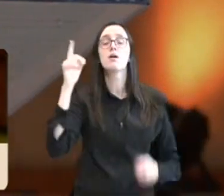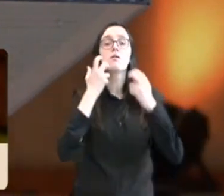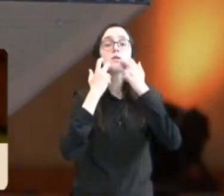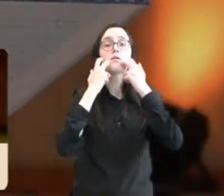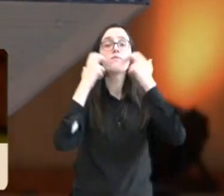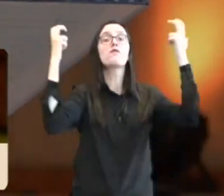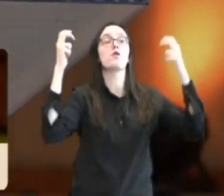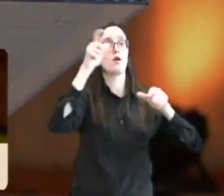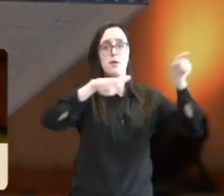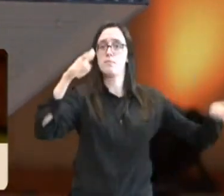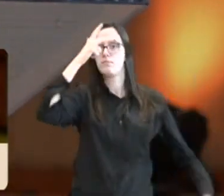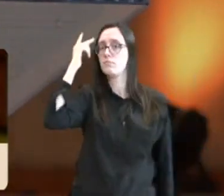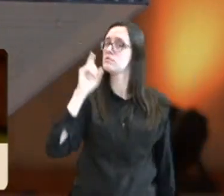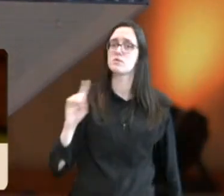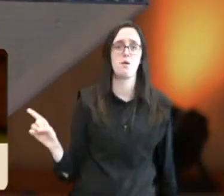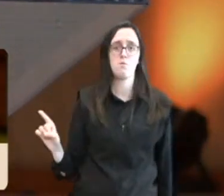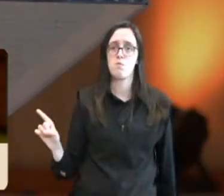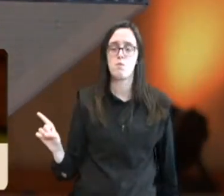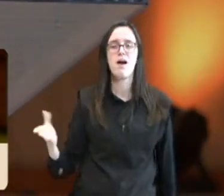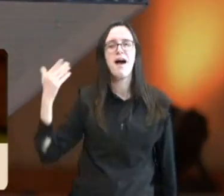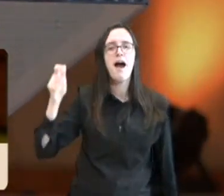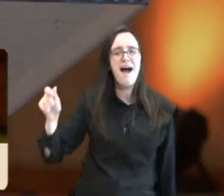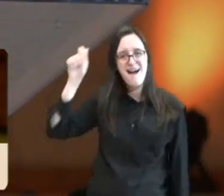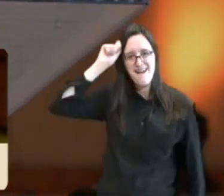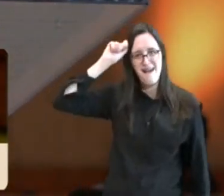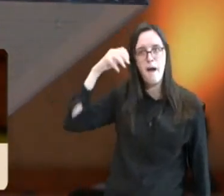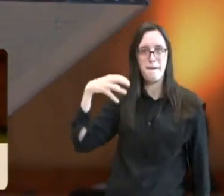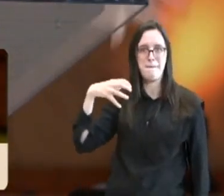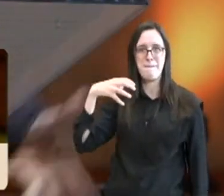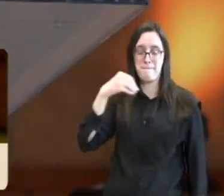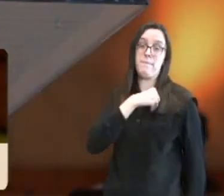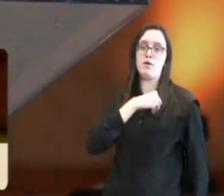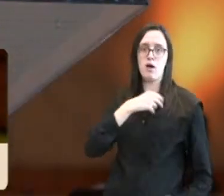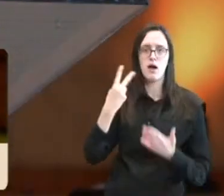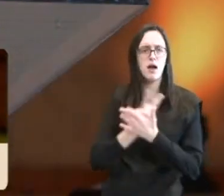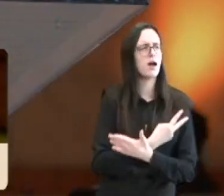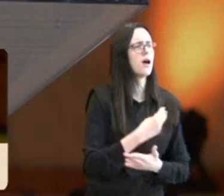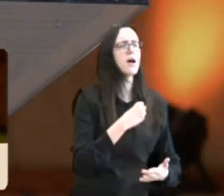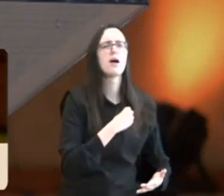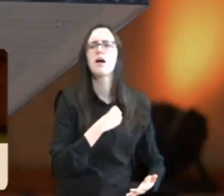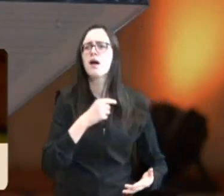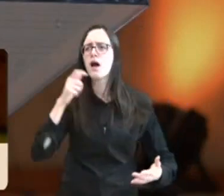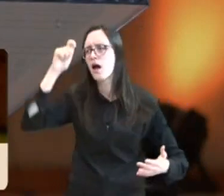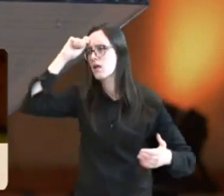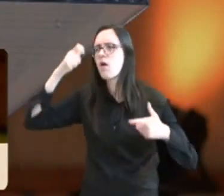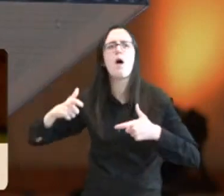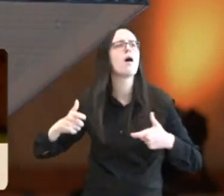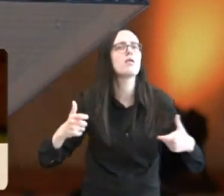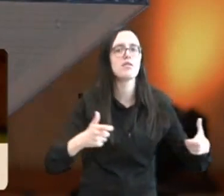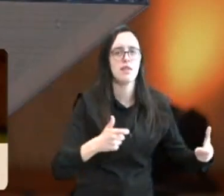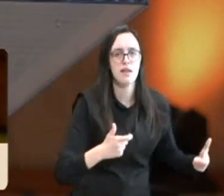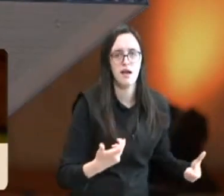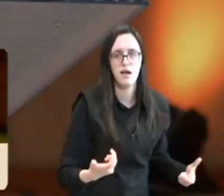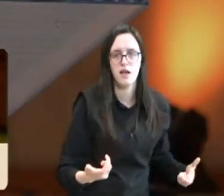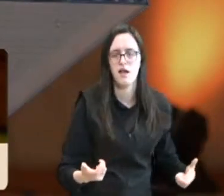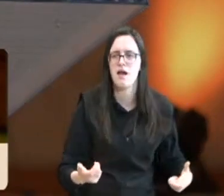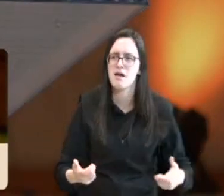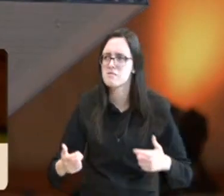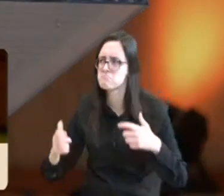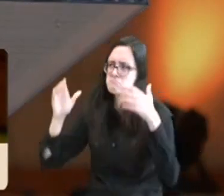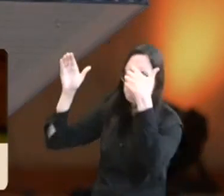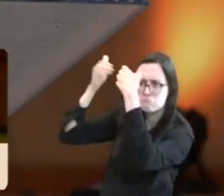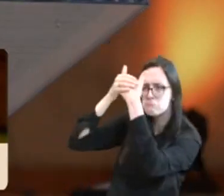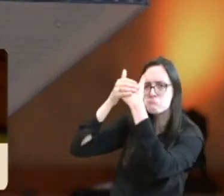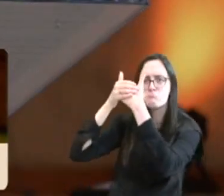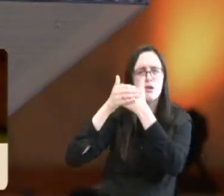as pessoas. Quando Adão pecou, Deus perguntou: Adão, cadê você? Me escondi, Senhor. Por